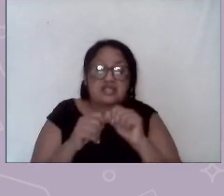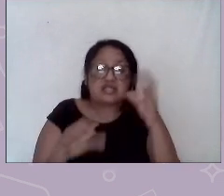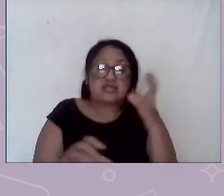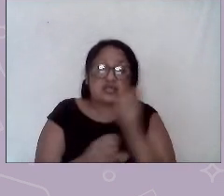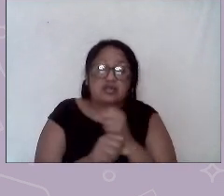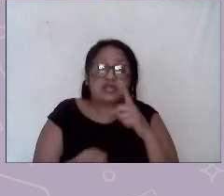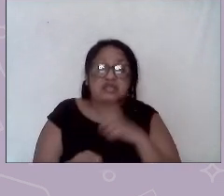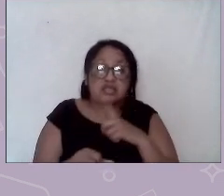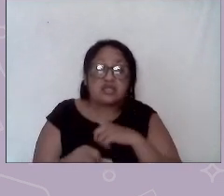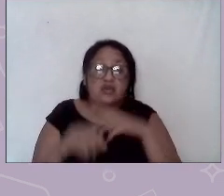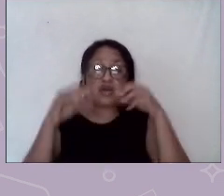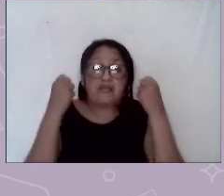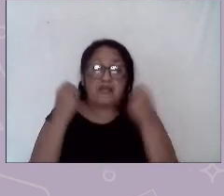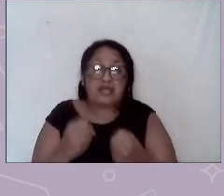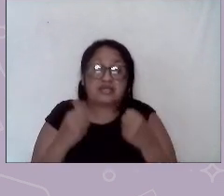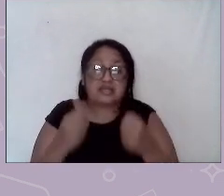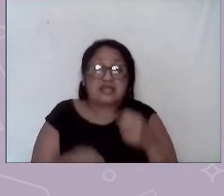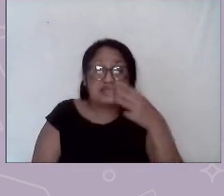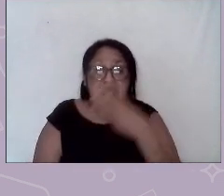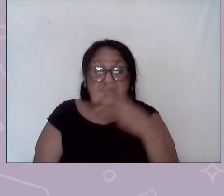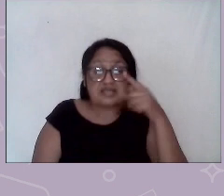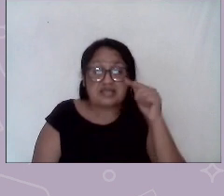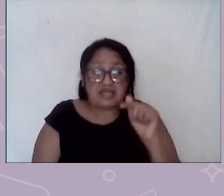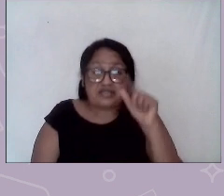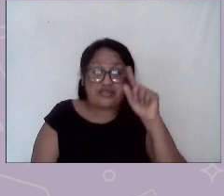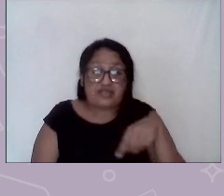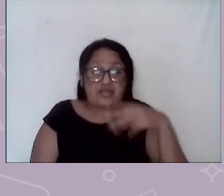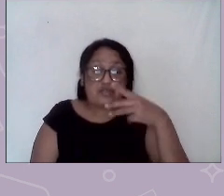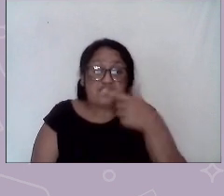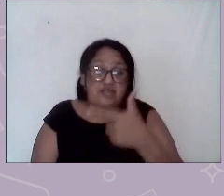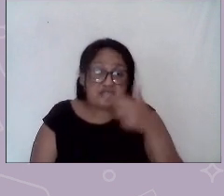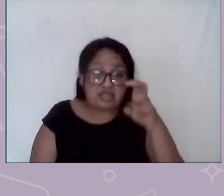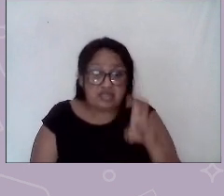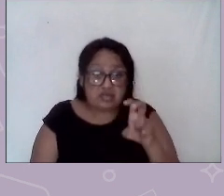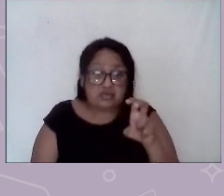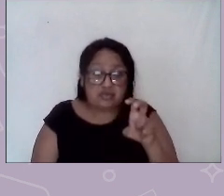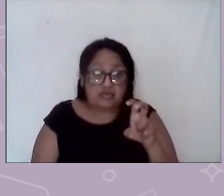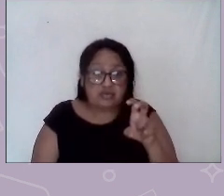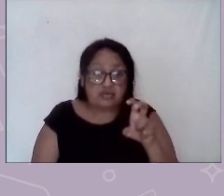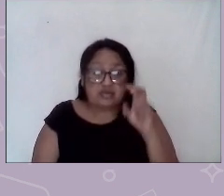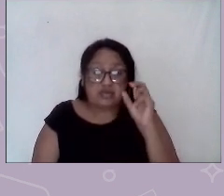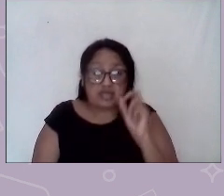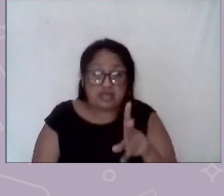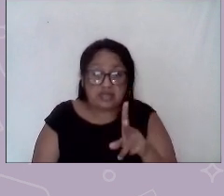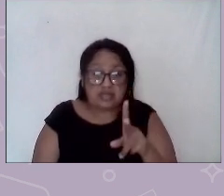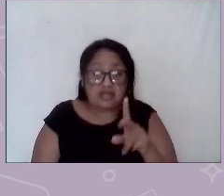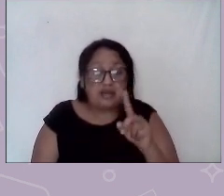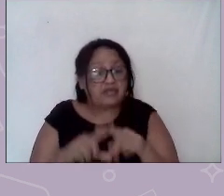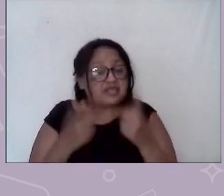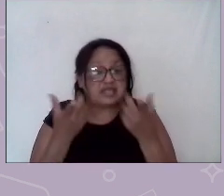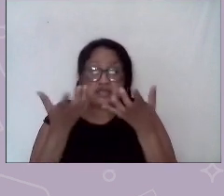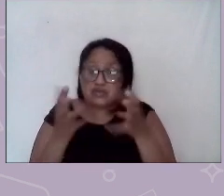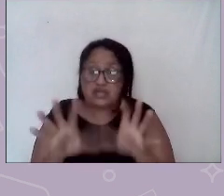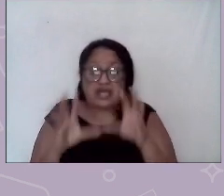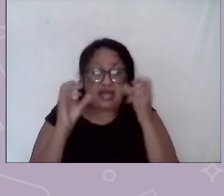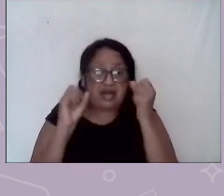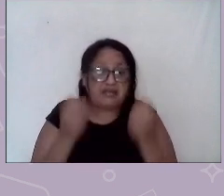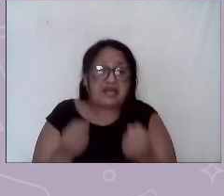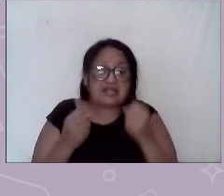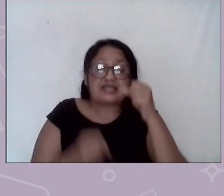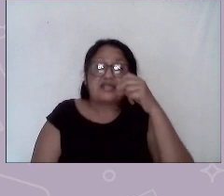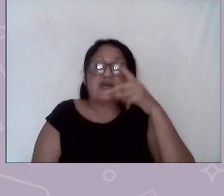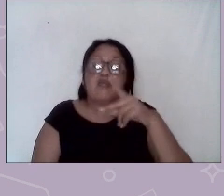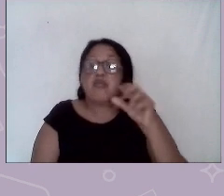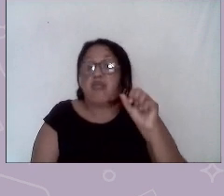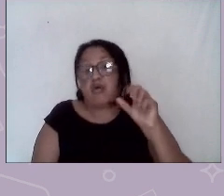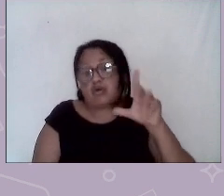massa de hipoclorito que é 37,25 certo? então mas ele não quer a massa de hipoclorito ele quer a